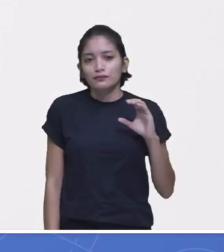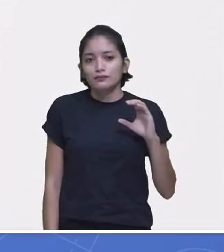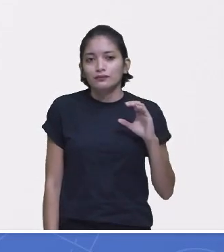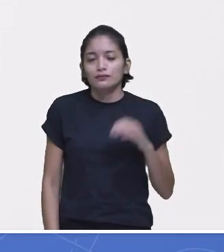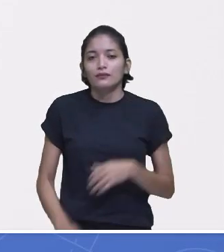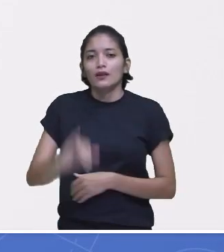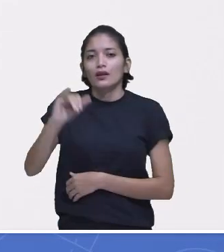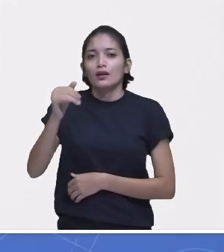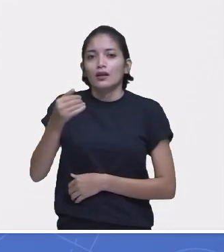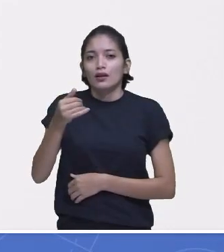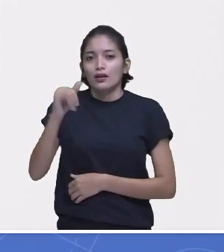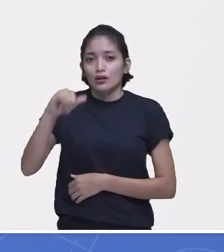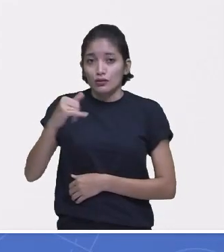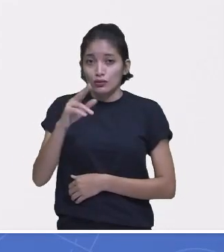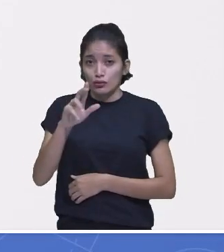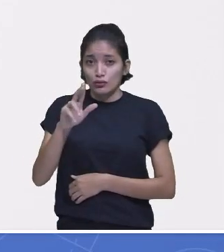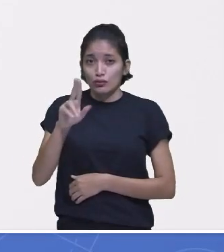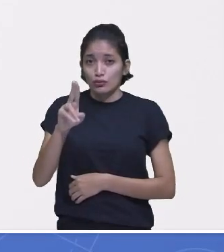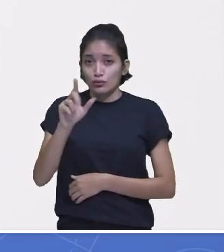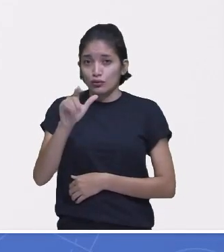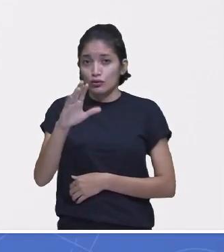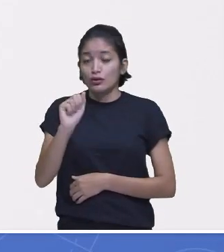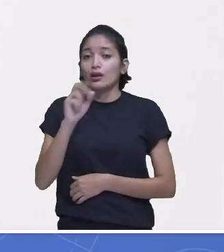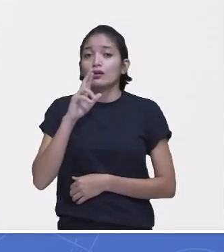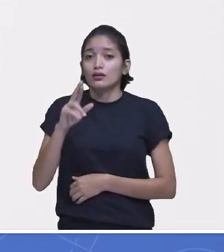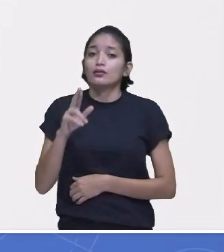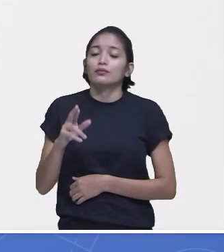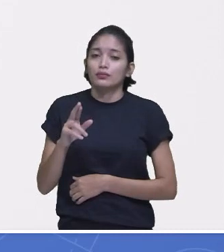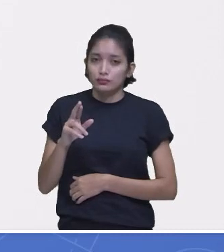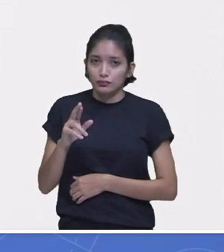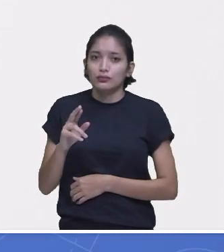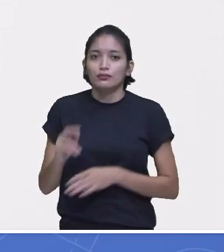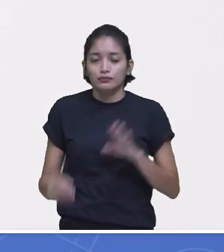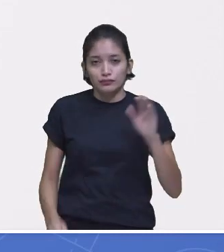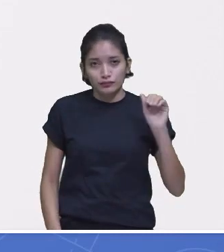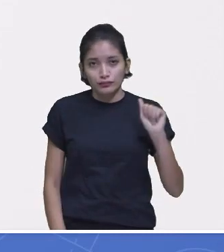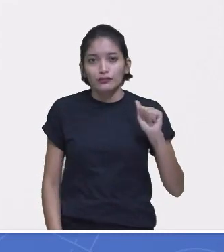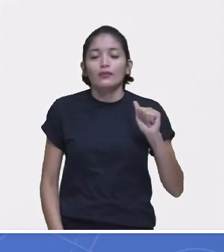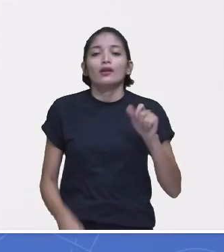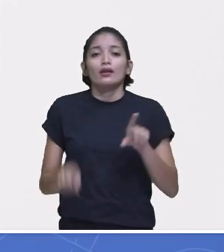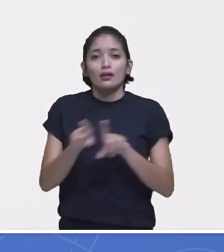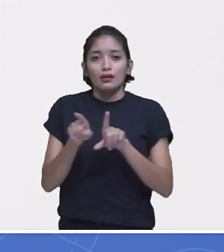Júlia Cristina, letra A. Francisco, letra A.